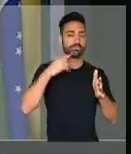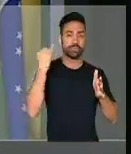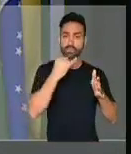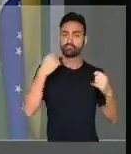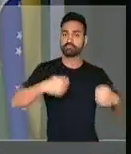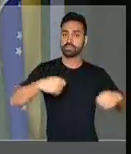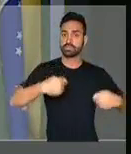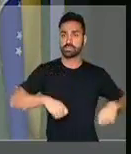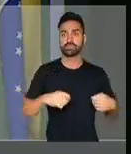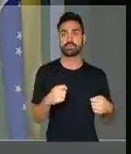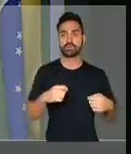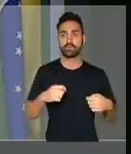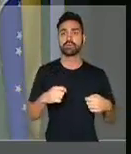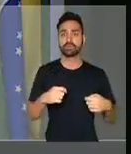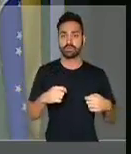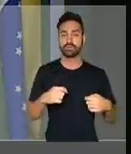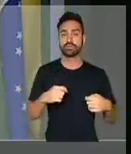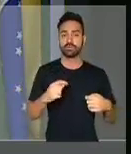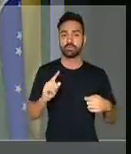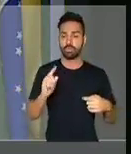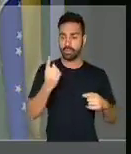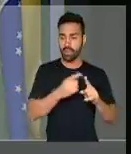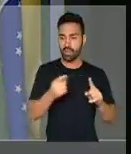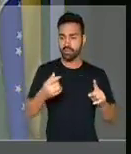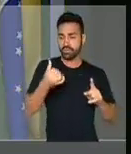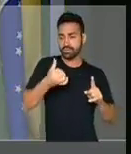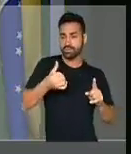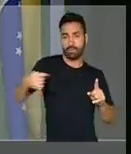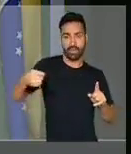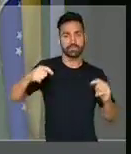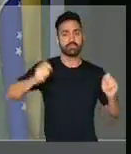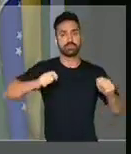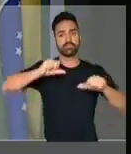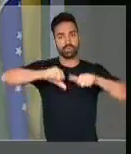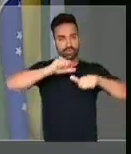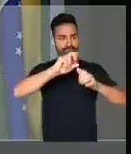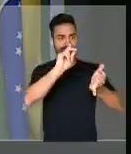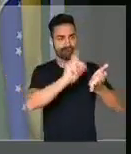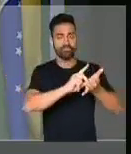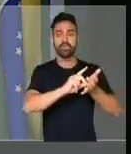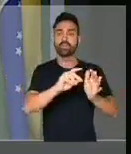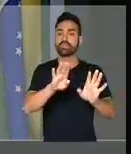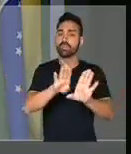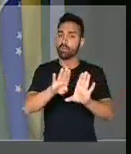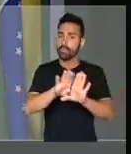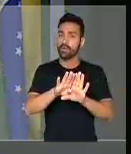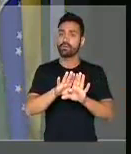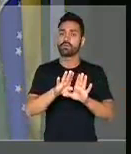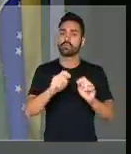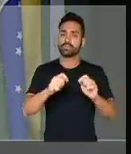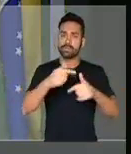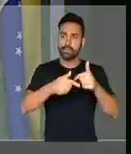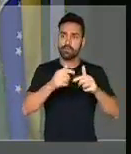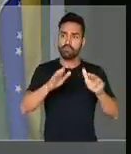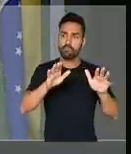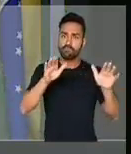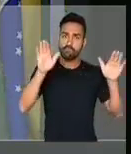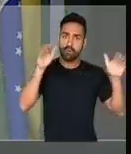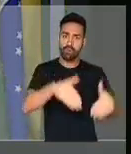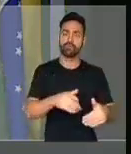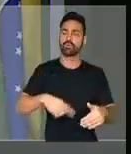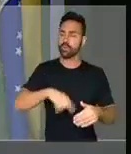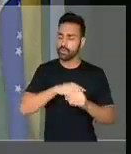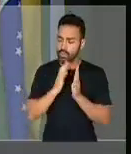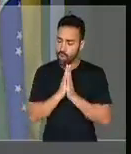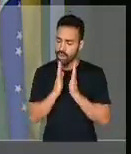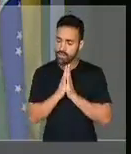desta casa, que deve ser a agenda desse primeiro semestre, né? Além de fazer força, ter foco e força,